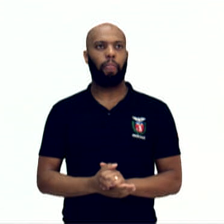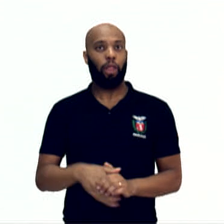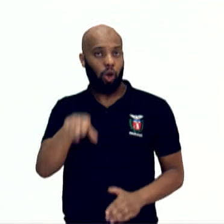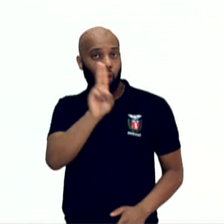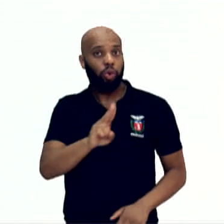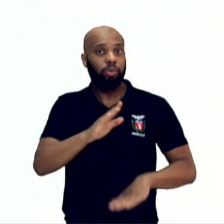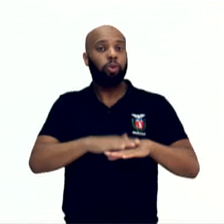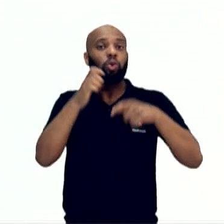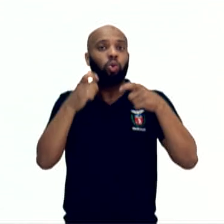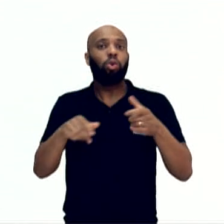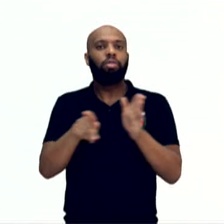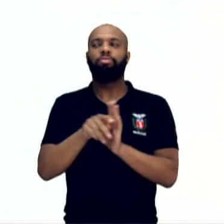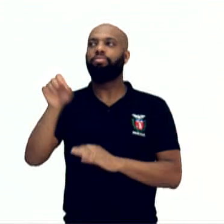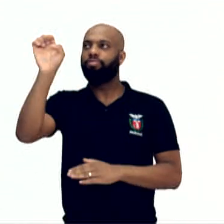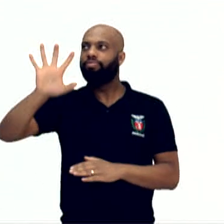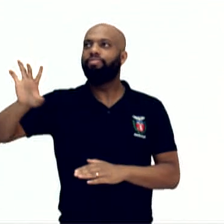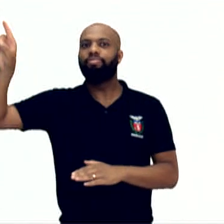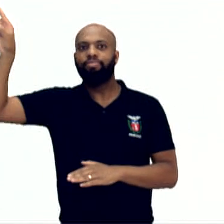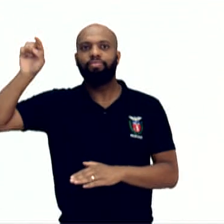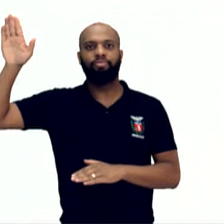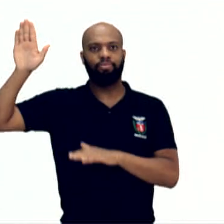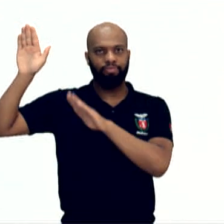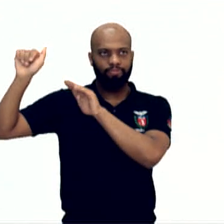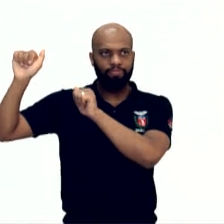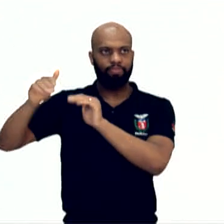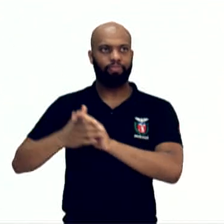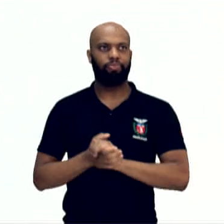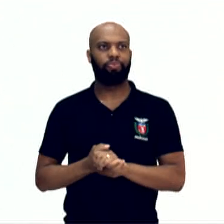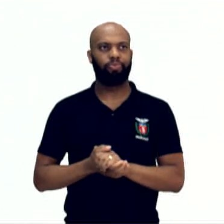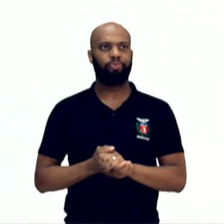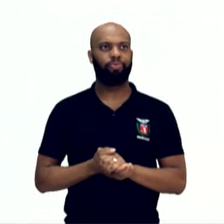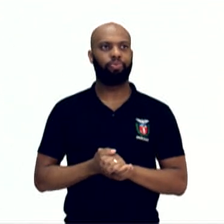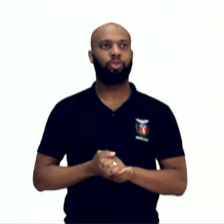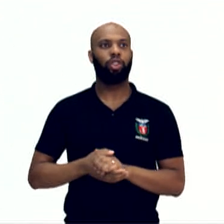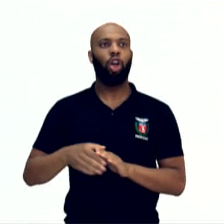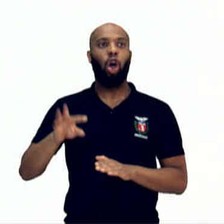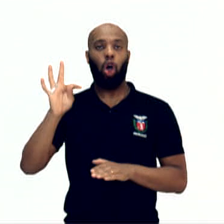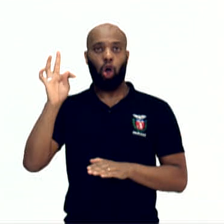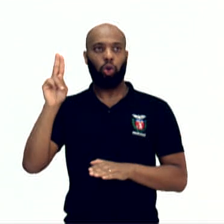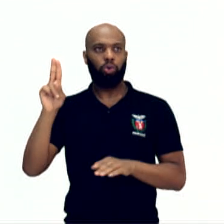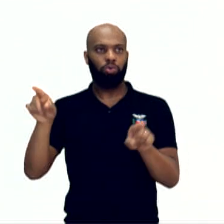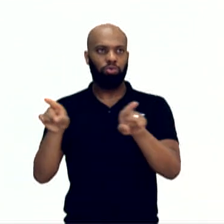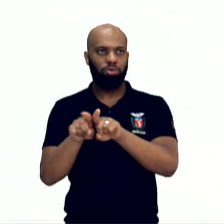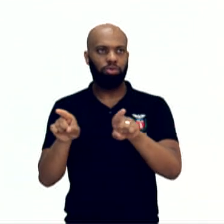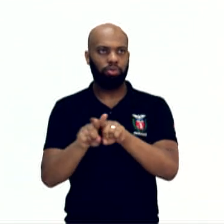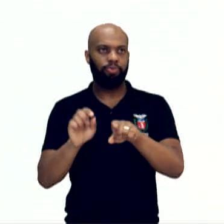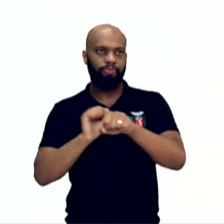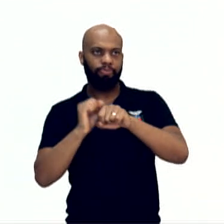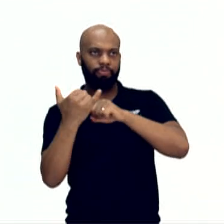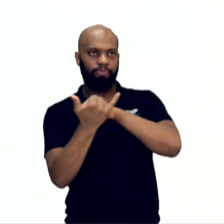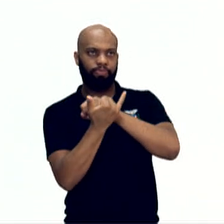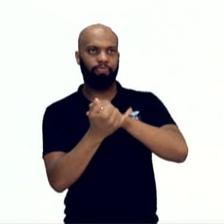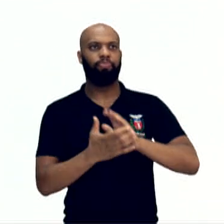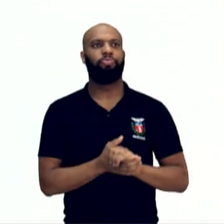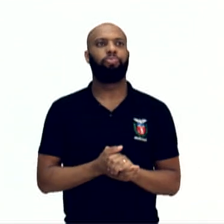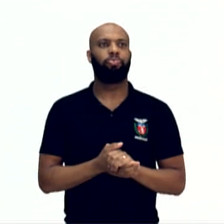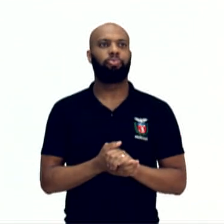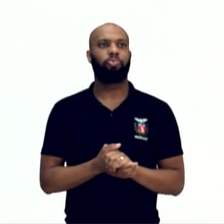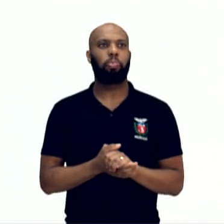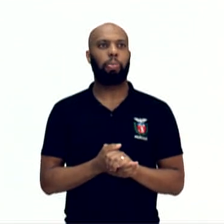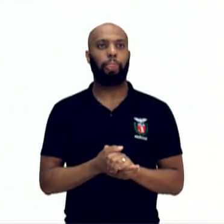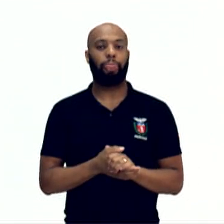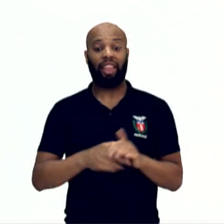Então, lembrando que está dentro das aspas aqui, é justamente o nosso significado em português. E a diferença do tu acentuado e